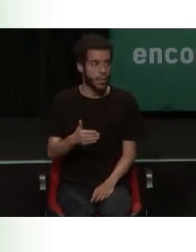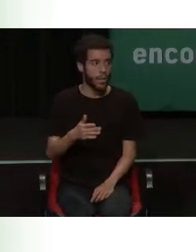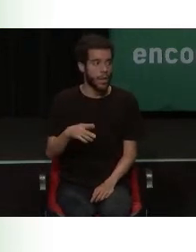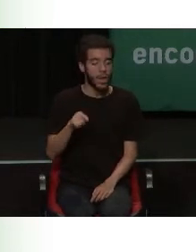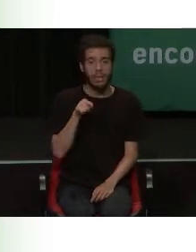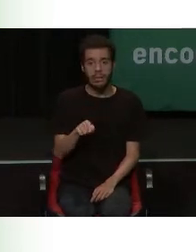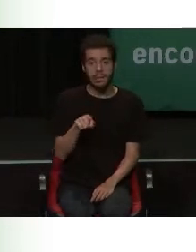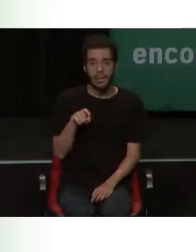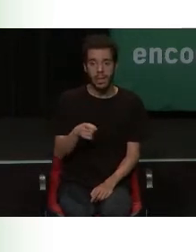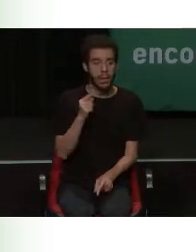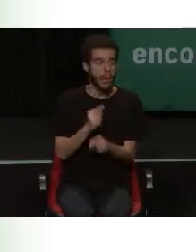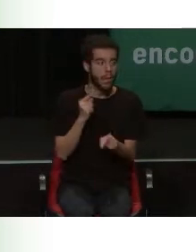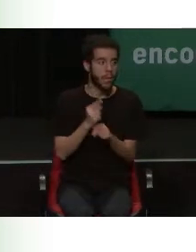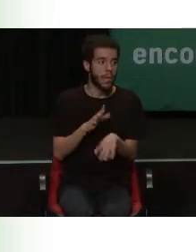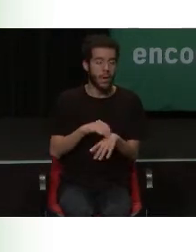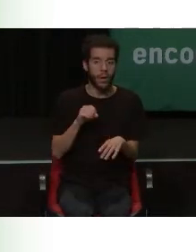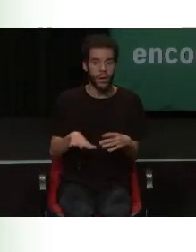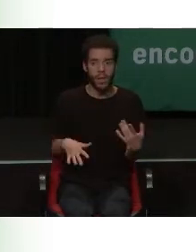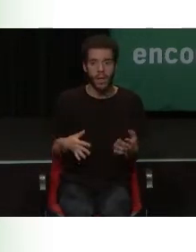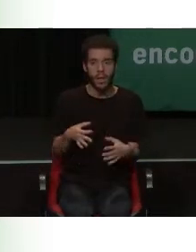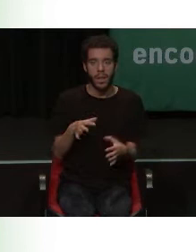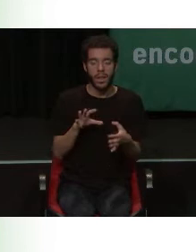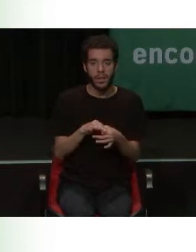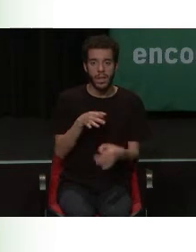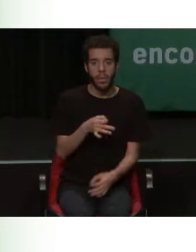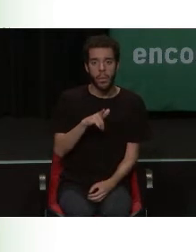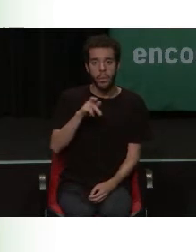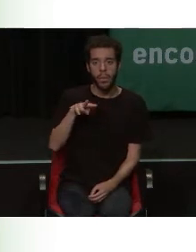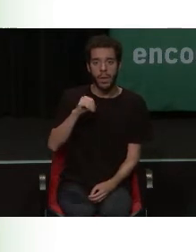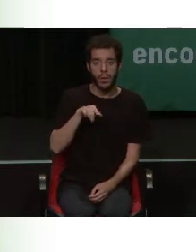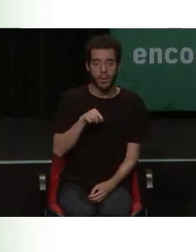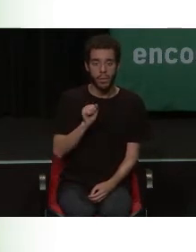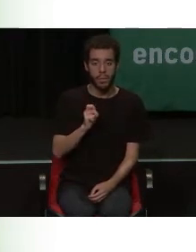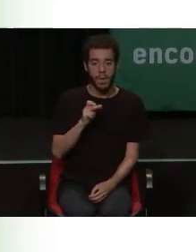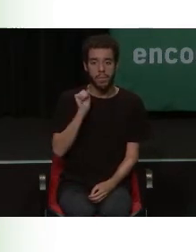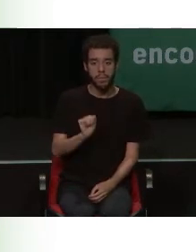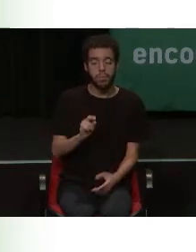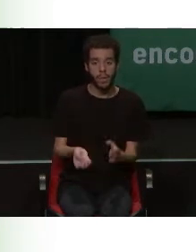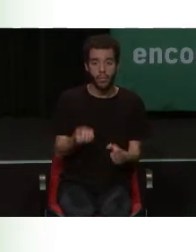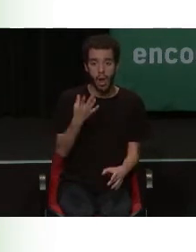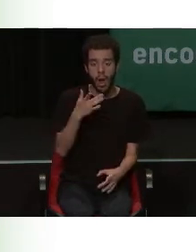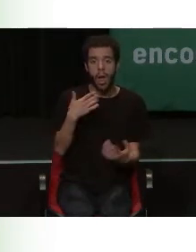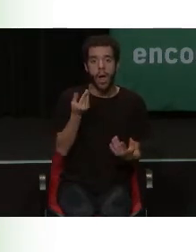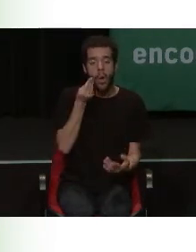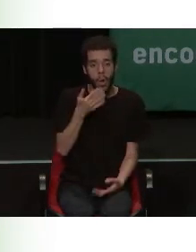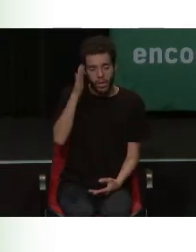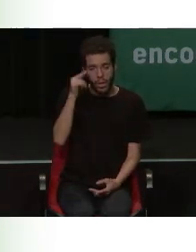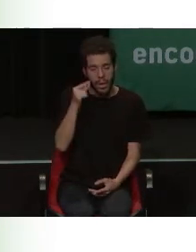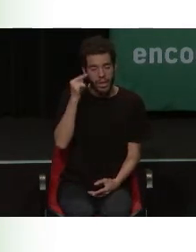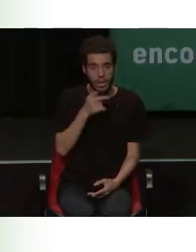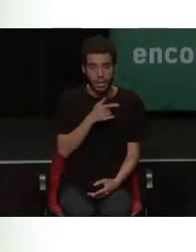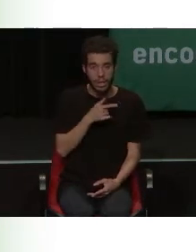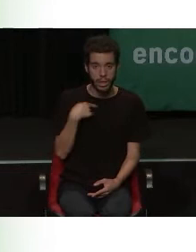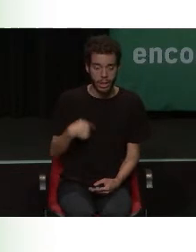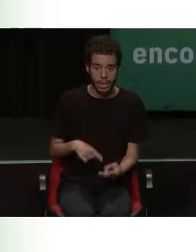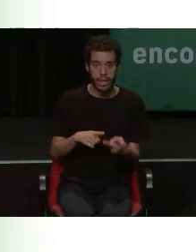gene, com origem plasmídica, ou seja, esse gene de resistência à colistina, apareceu nos animais na China, nos animais